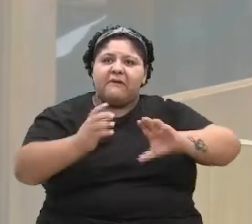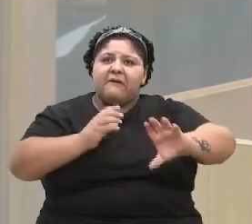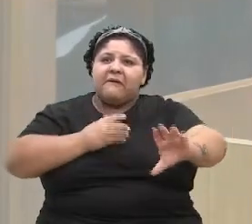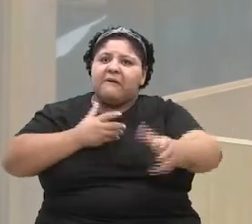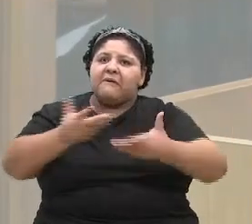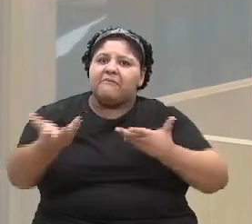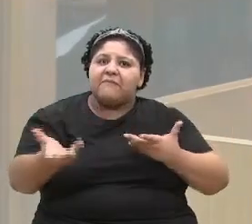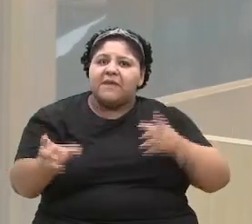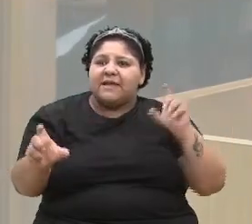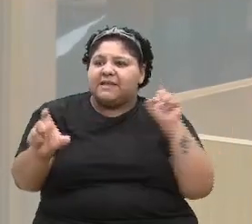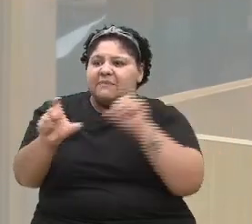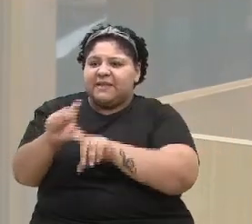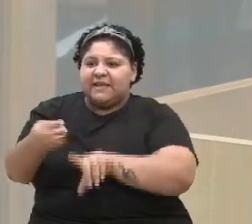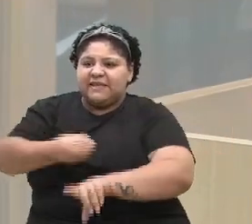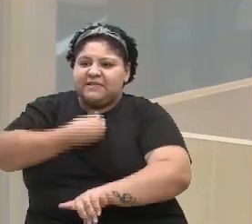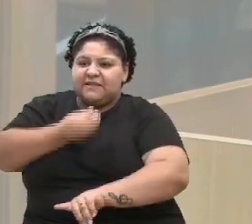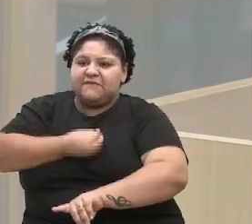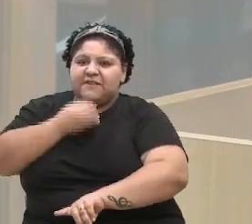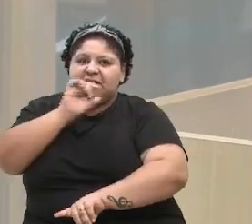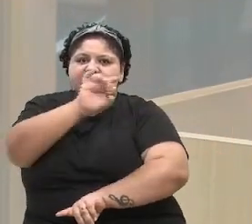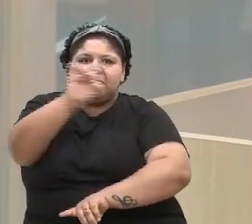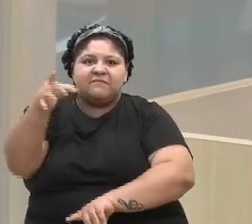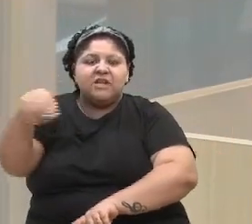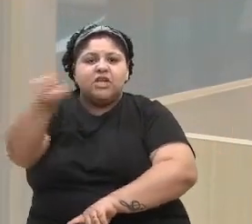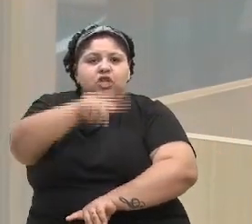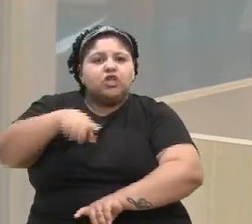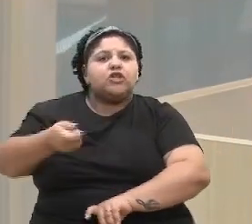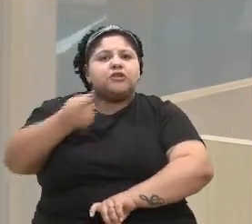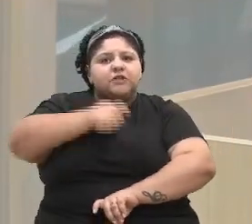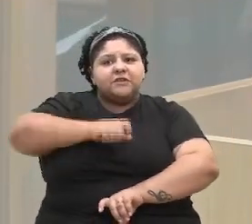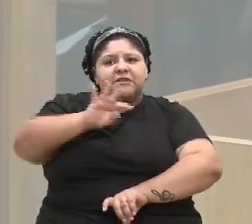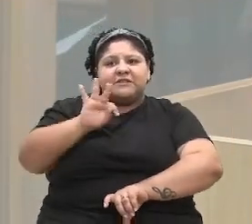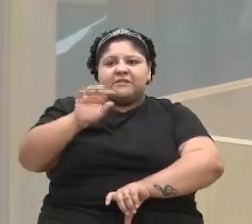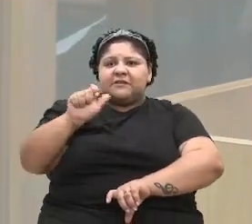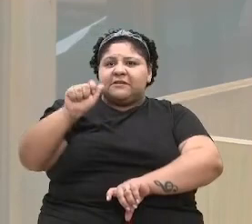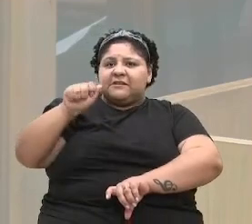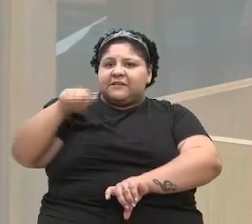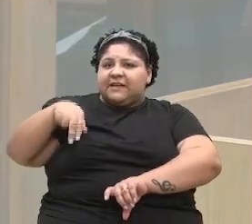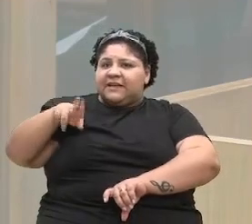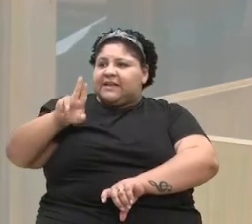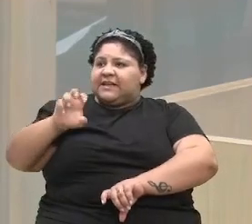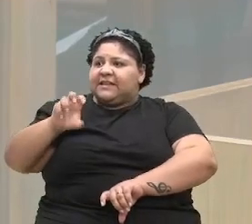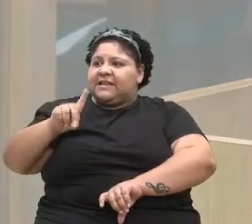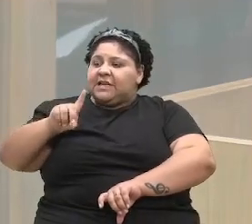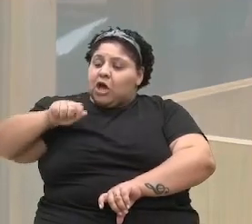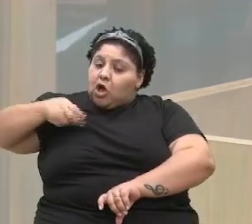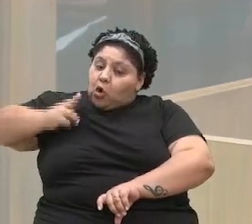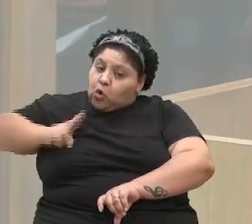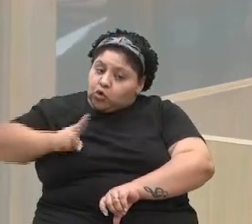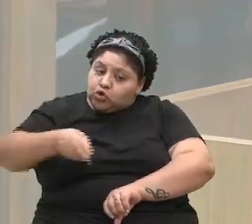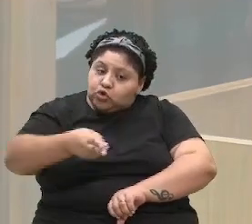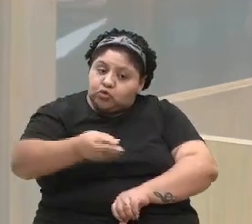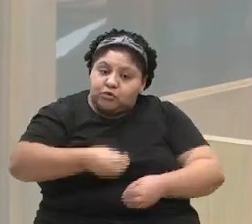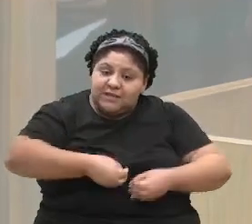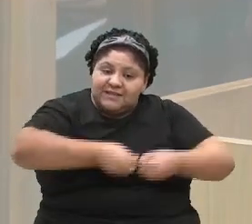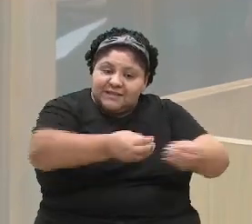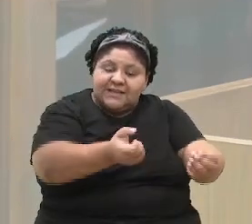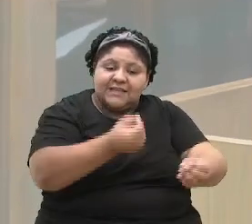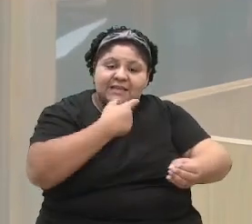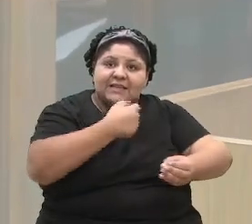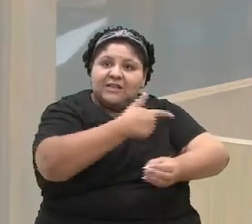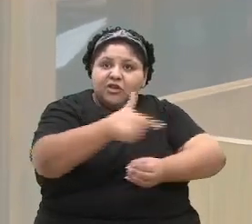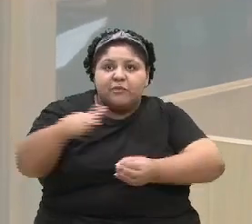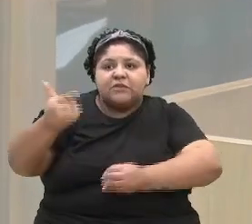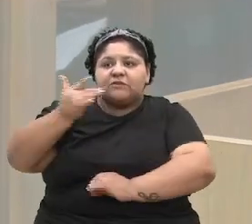vocês. Nós precisamos que a Takeda siga produzindo e fornecendo a medicação para o Xande de mais